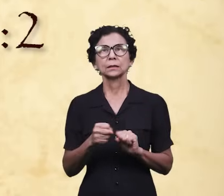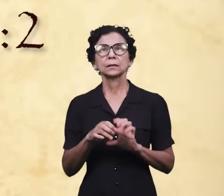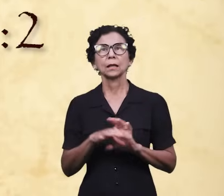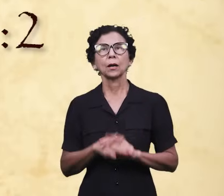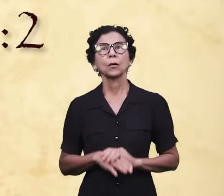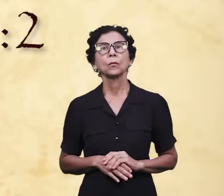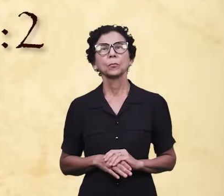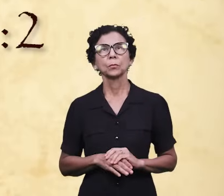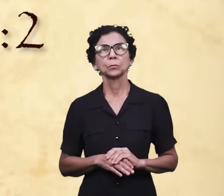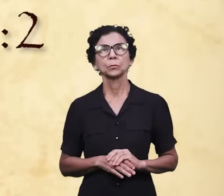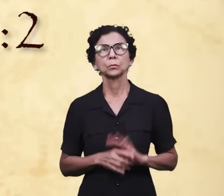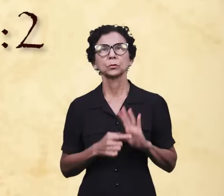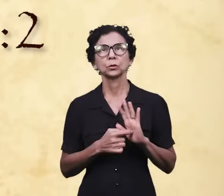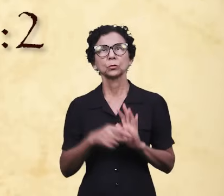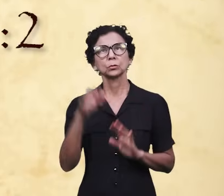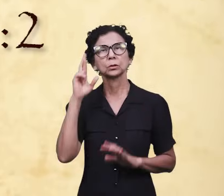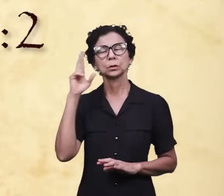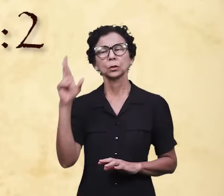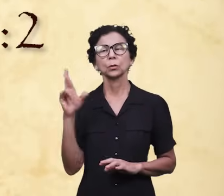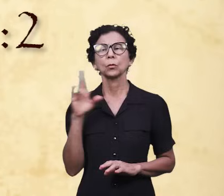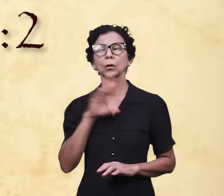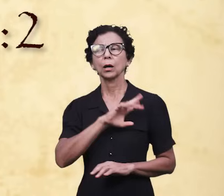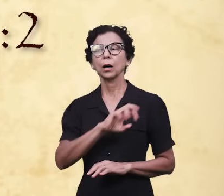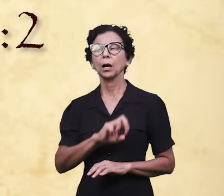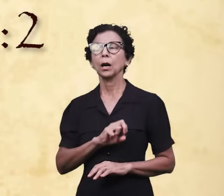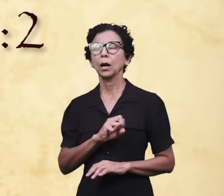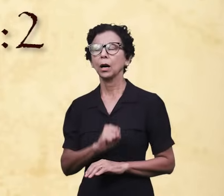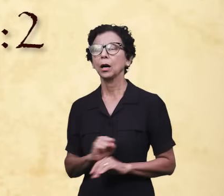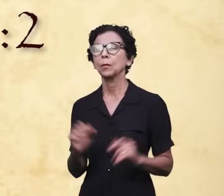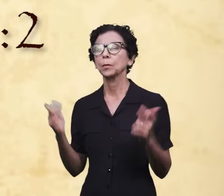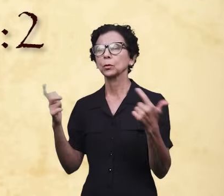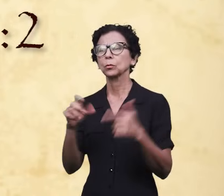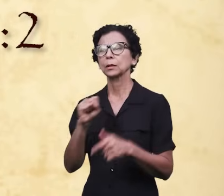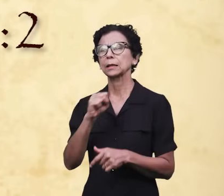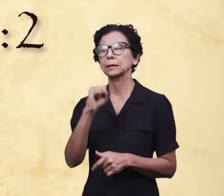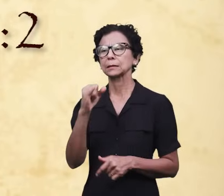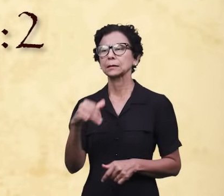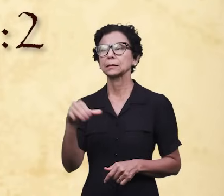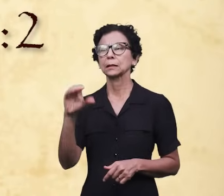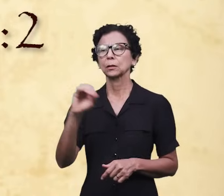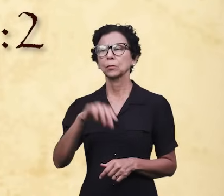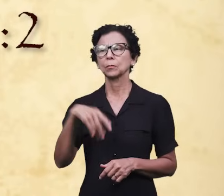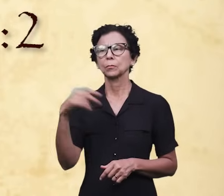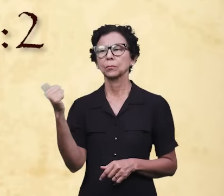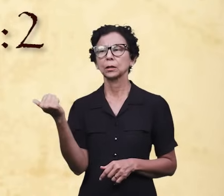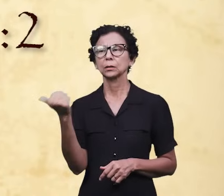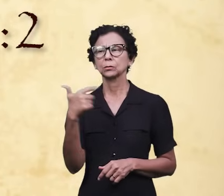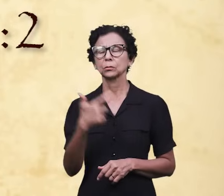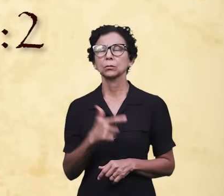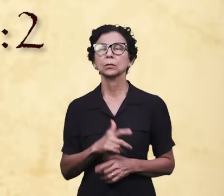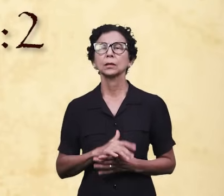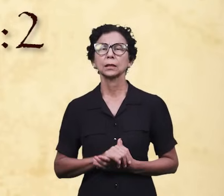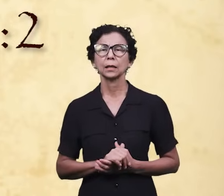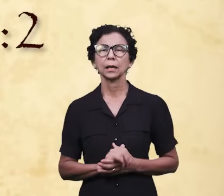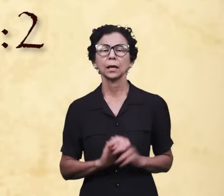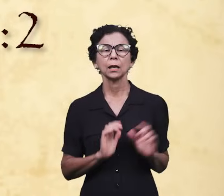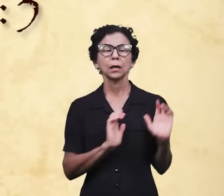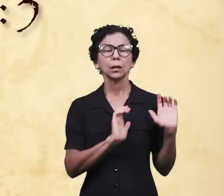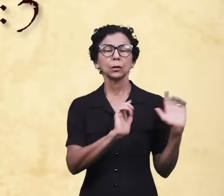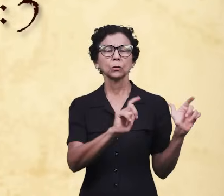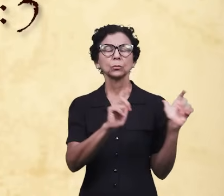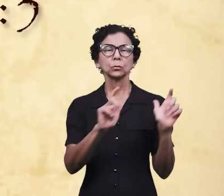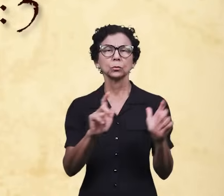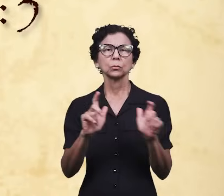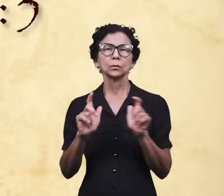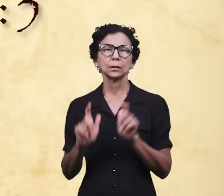o Senhor ama as portas de Sião mais do que todas as habitações de Jacó.